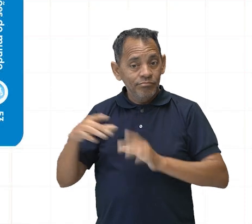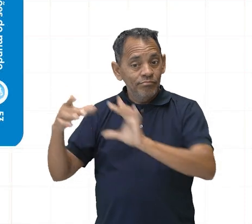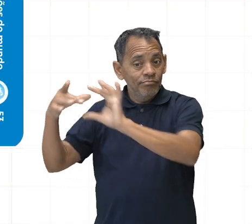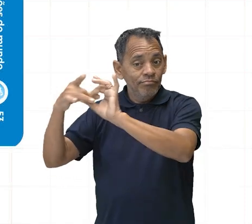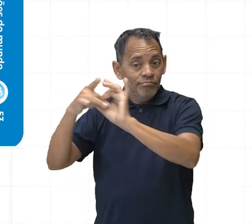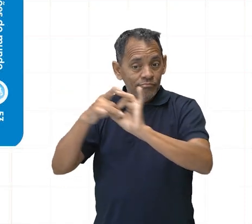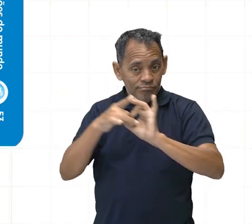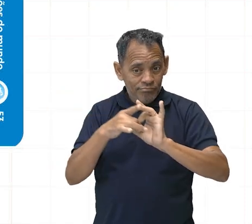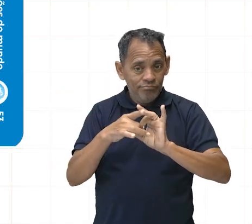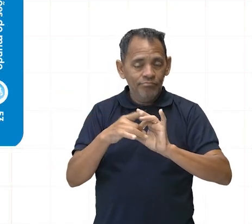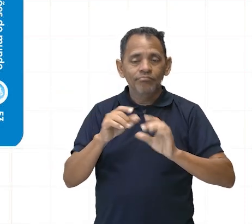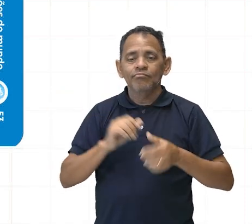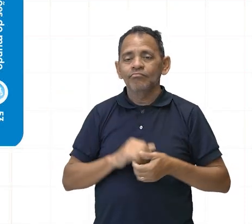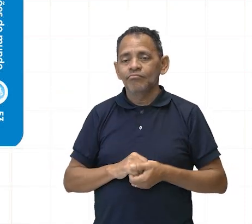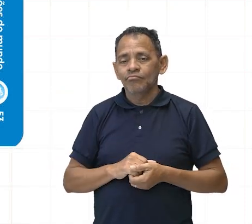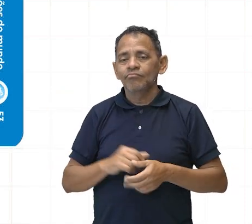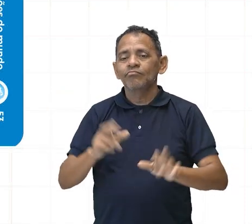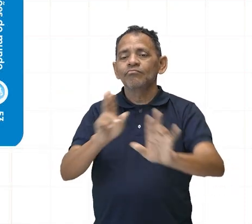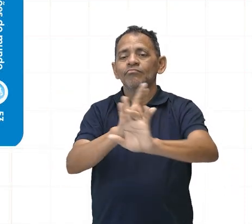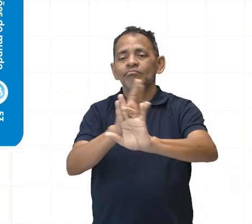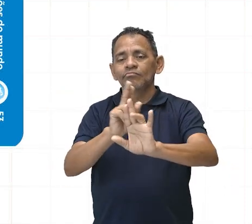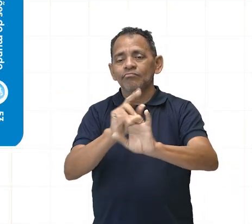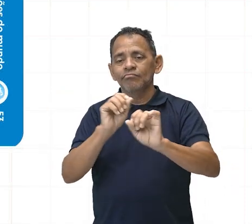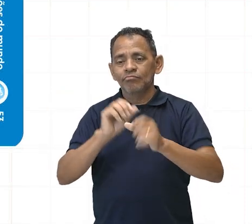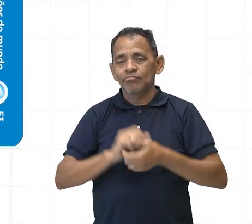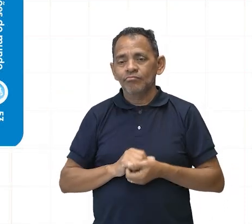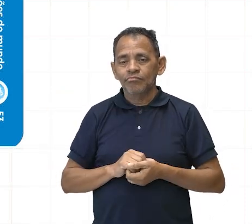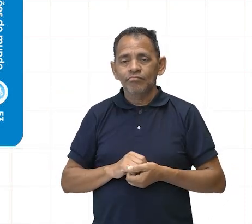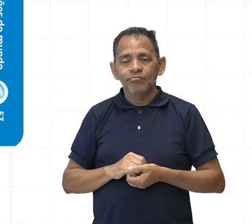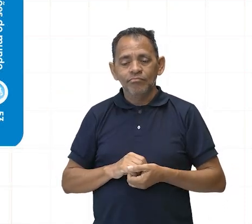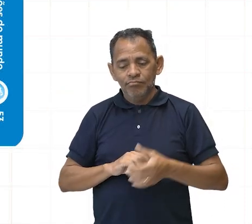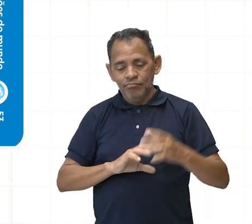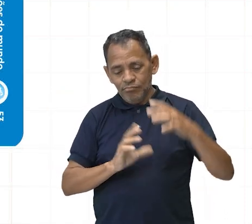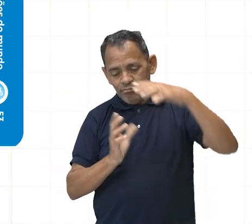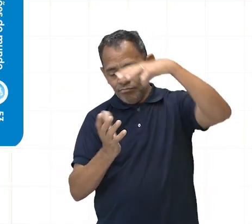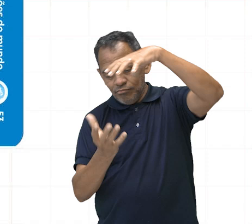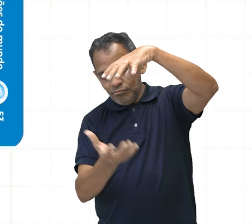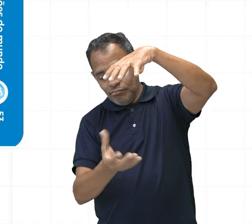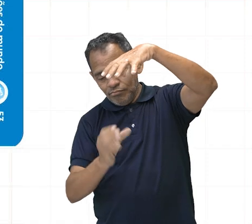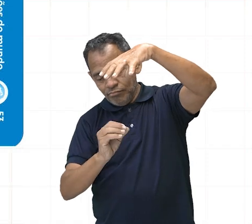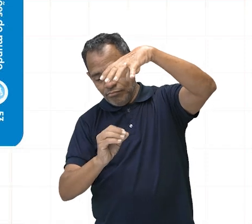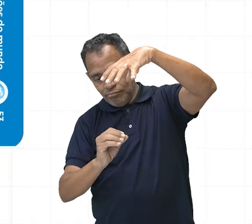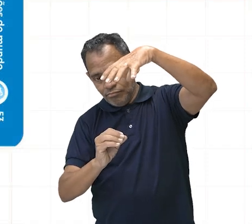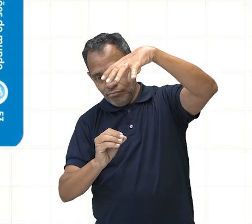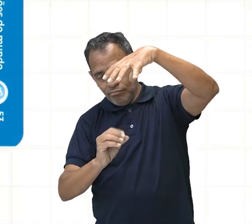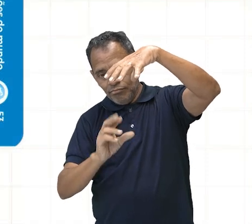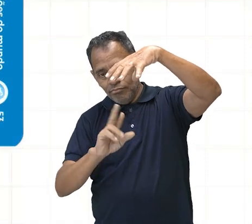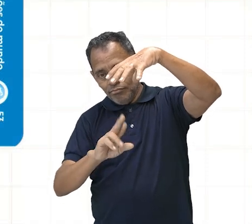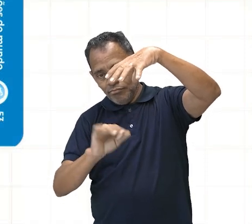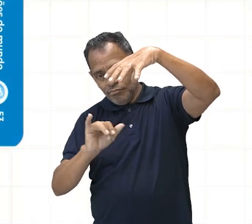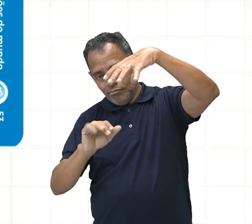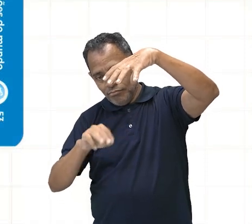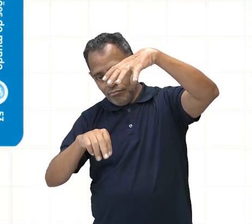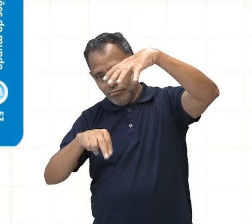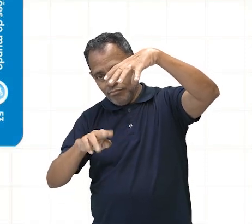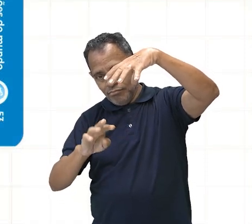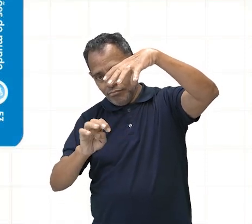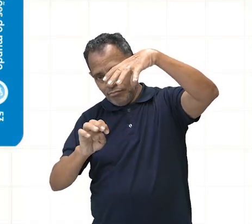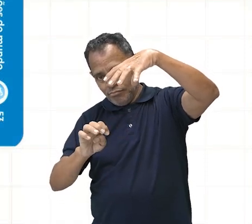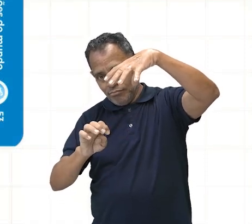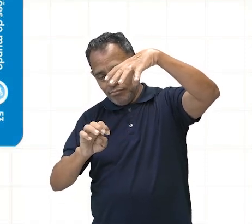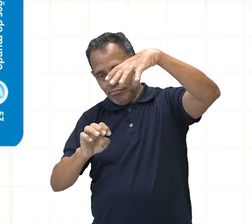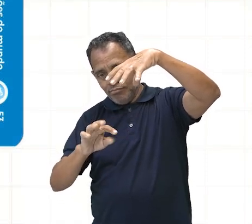conexão muito também em relação ao Oriente Médio, gente. Lembrando que o Oriente Médio,